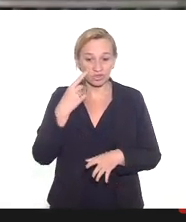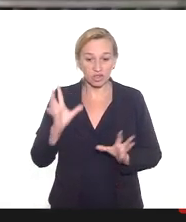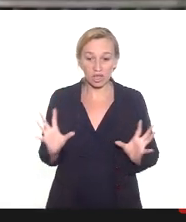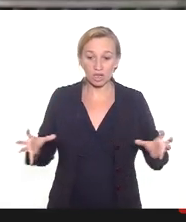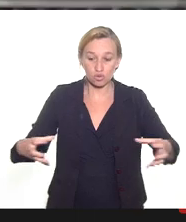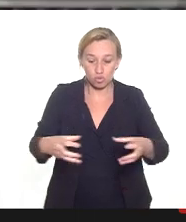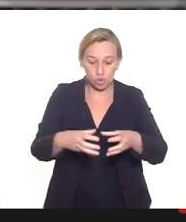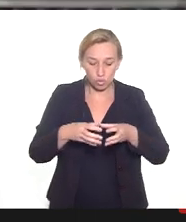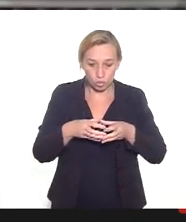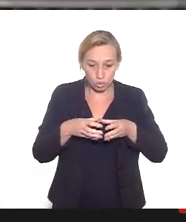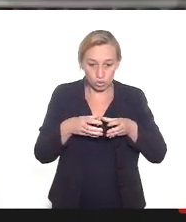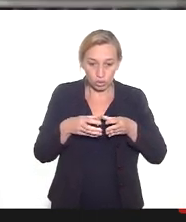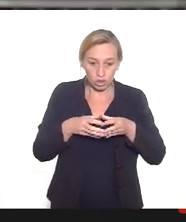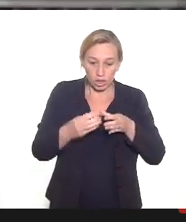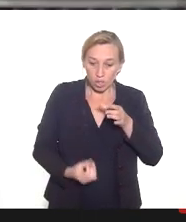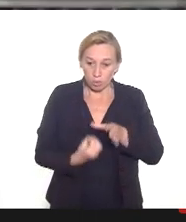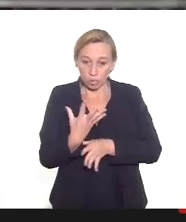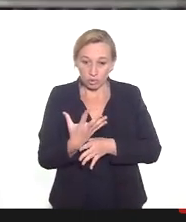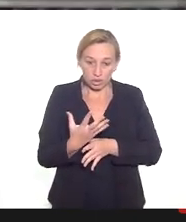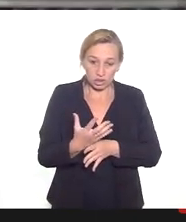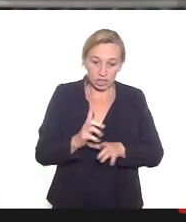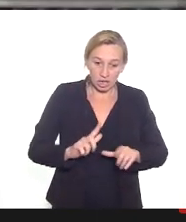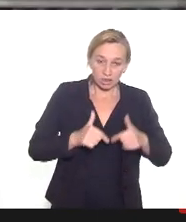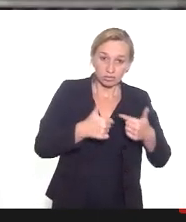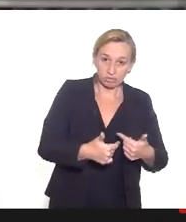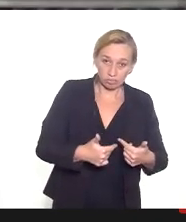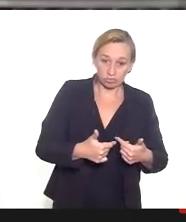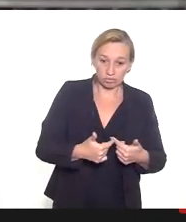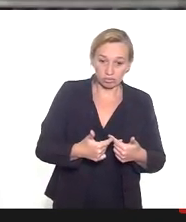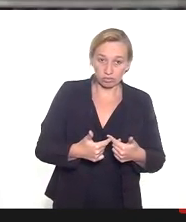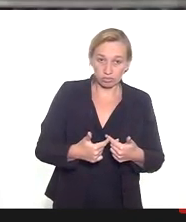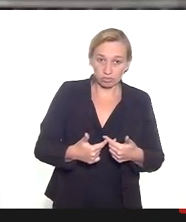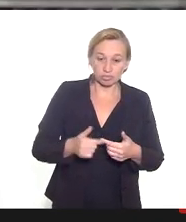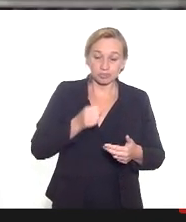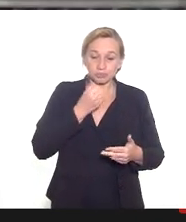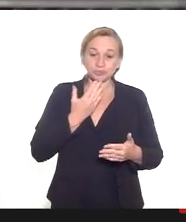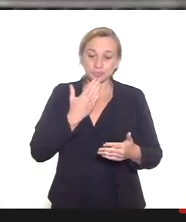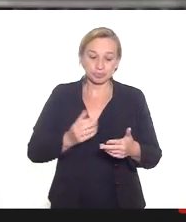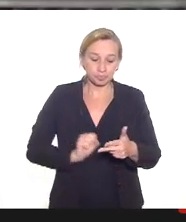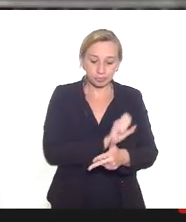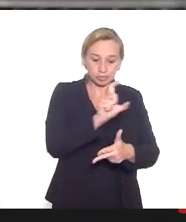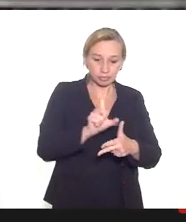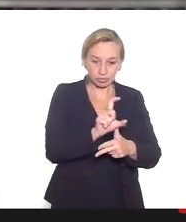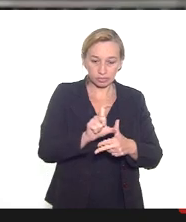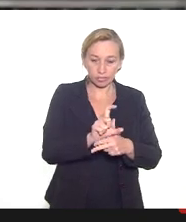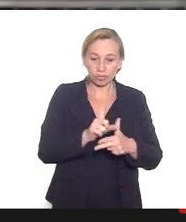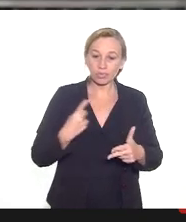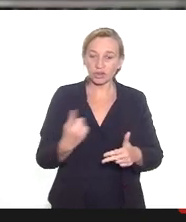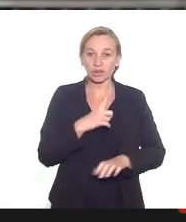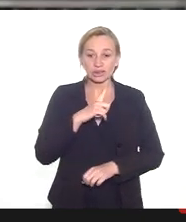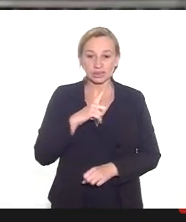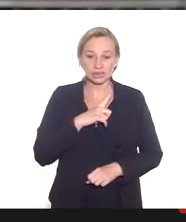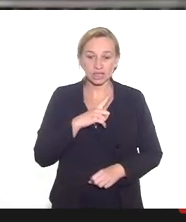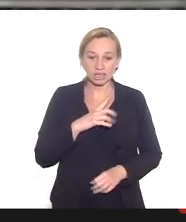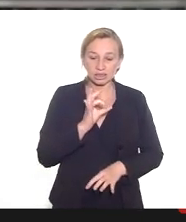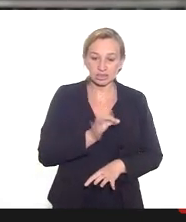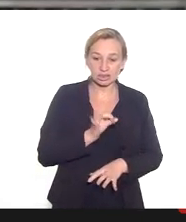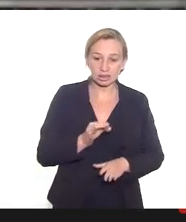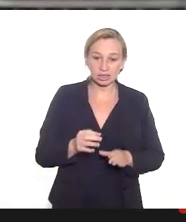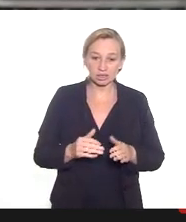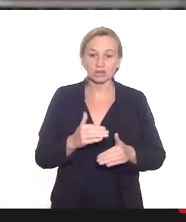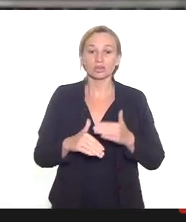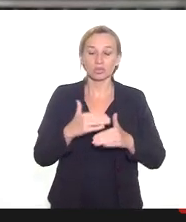conjuntamente tentar produzir ações e incidir nos executivos para que a gente tenha a mitigação